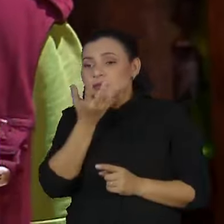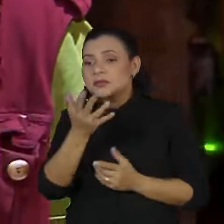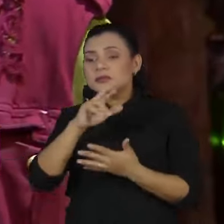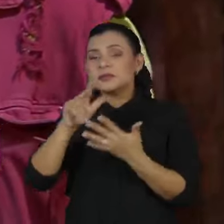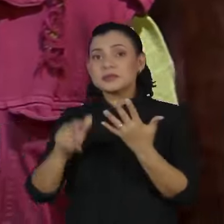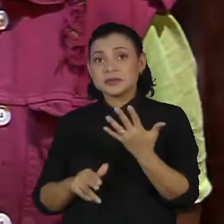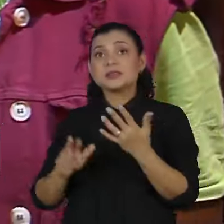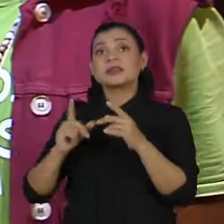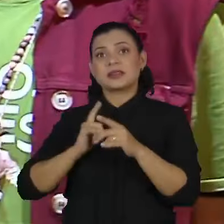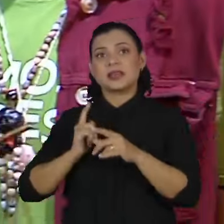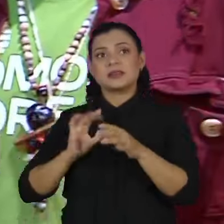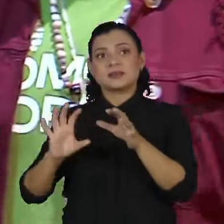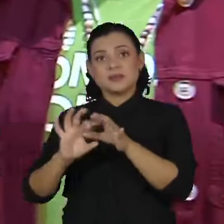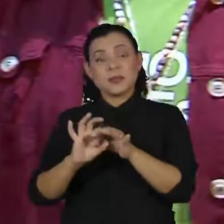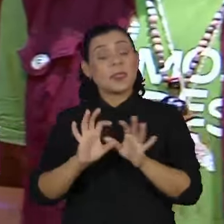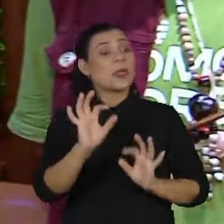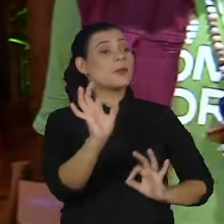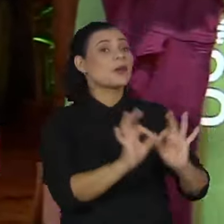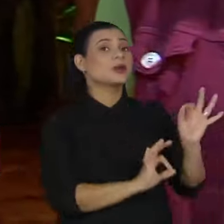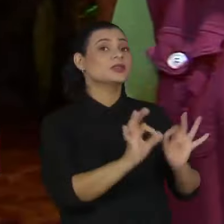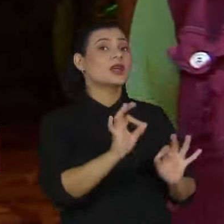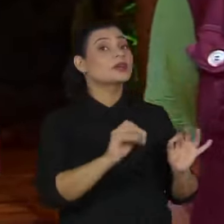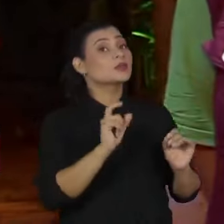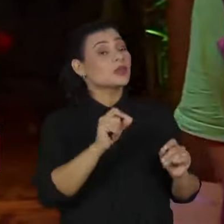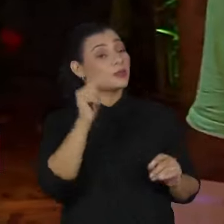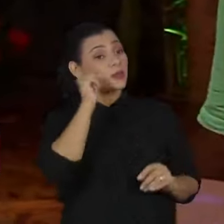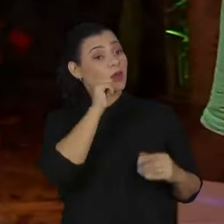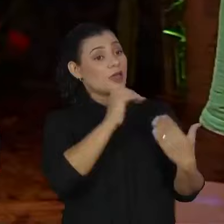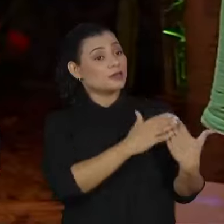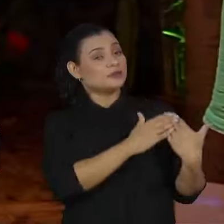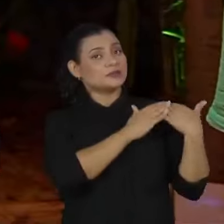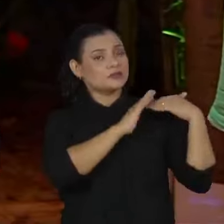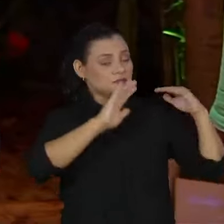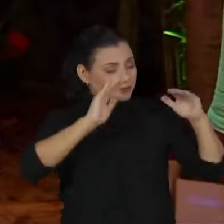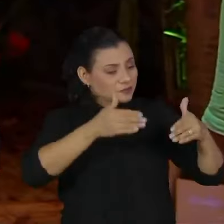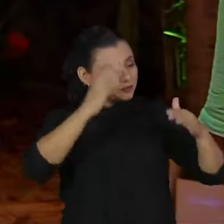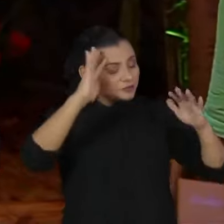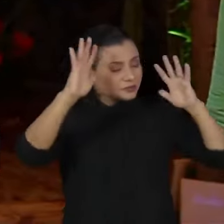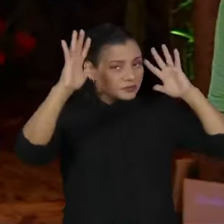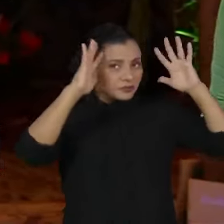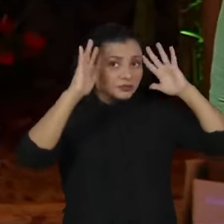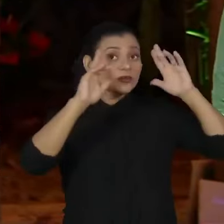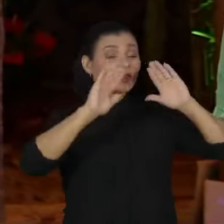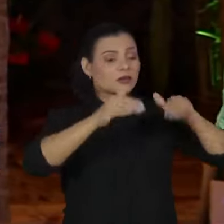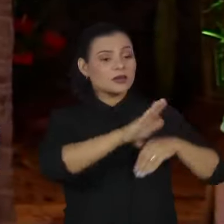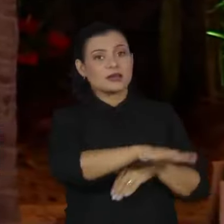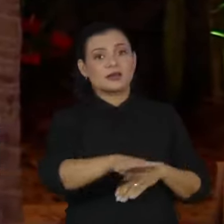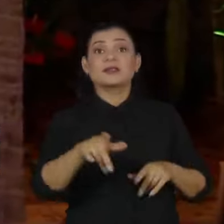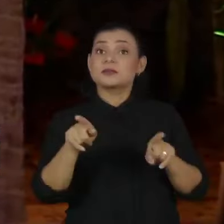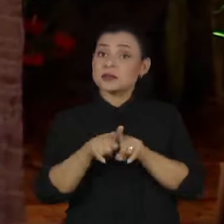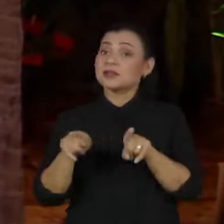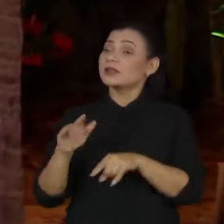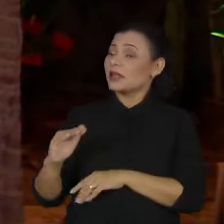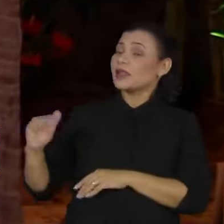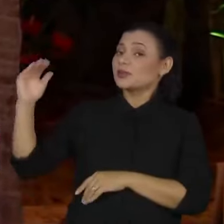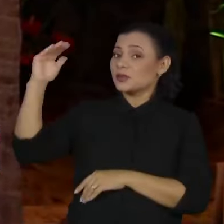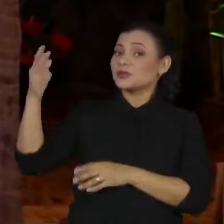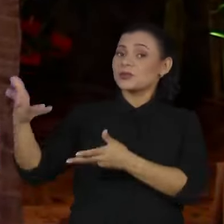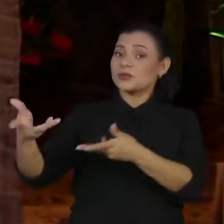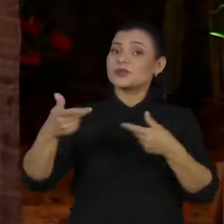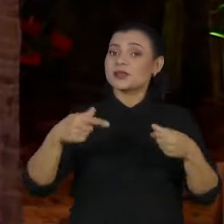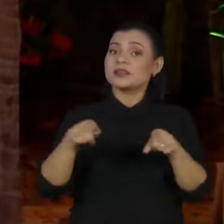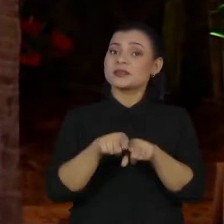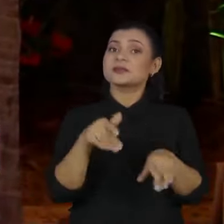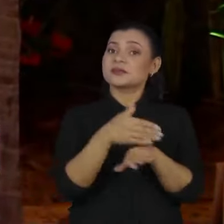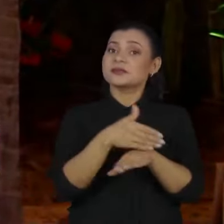esse aqui é um projeto que ele foi idealizado por mulheres, ele é voltado para as crianças, mas os adultos também estão convidados,